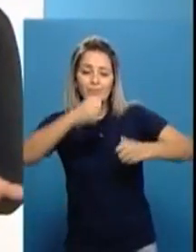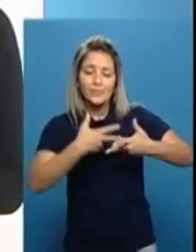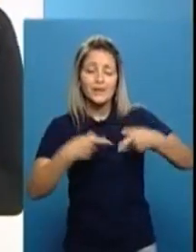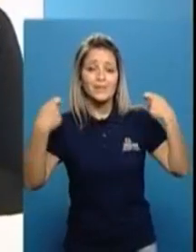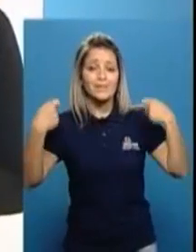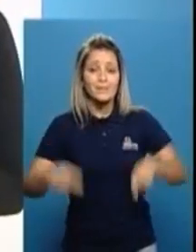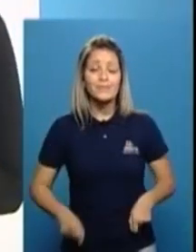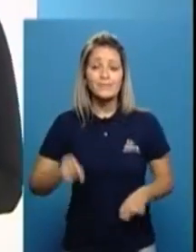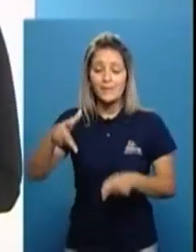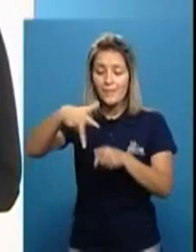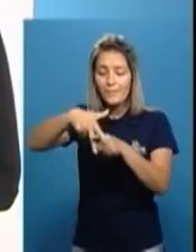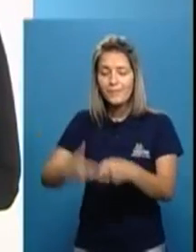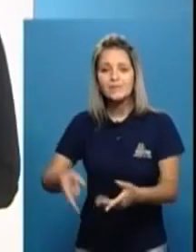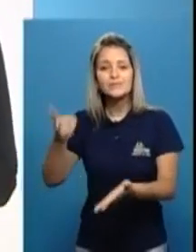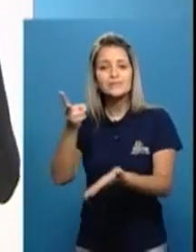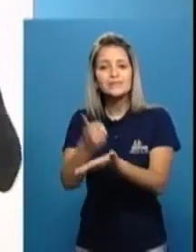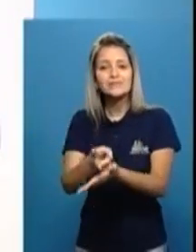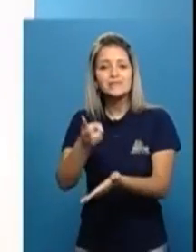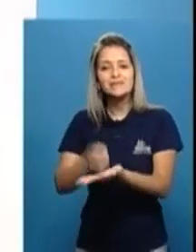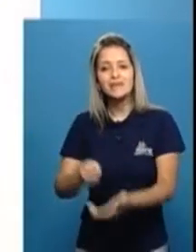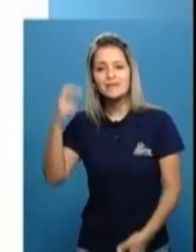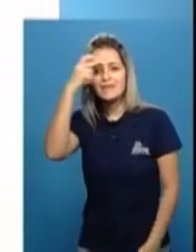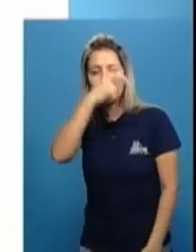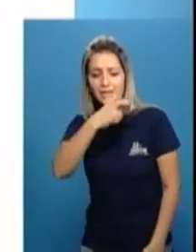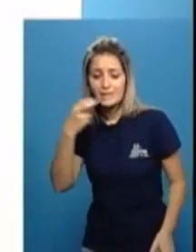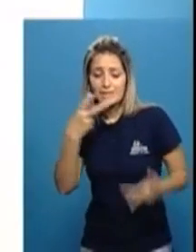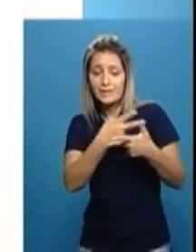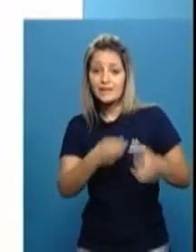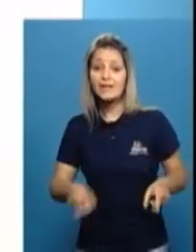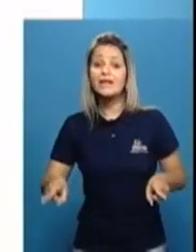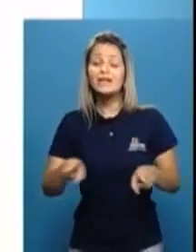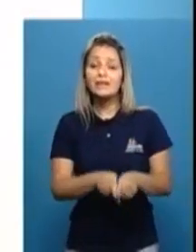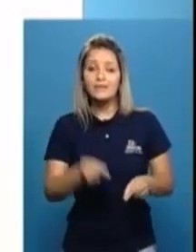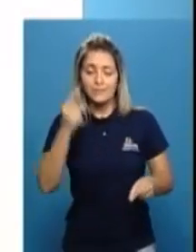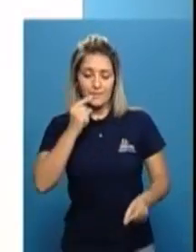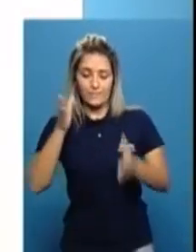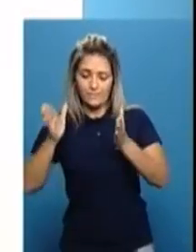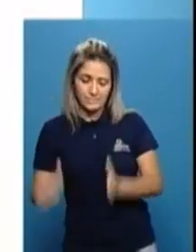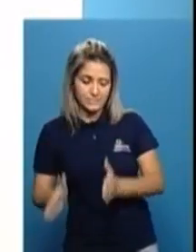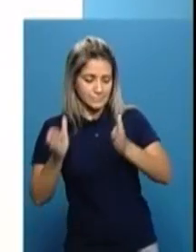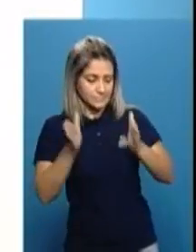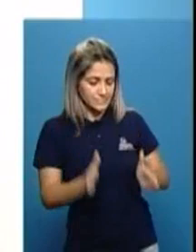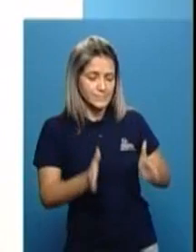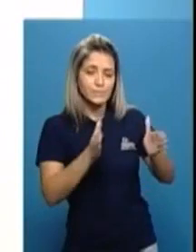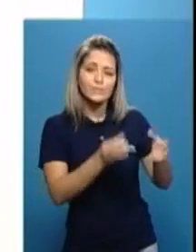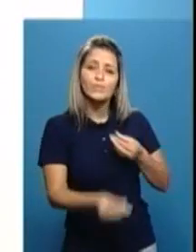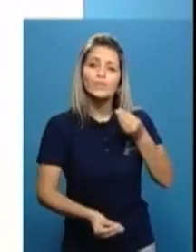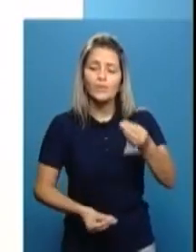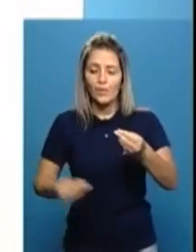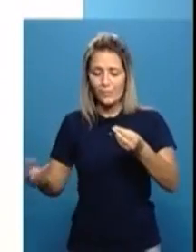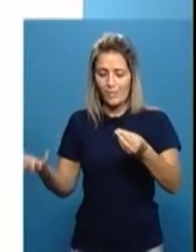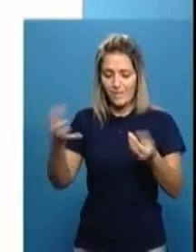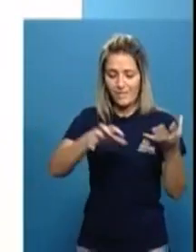necessitam de uma manutenção frequente. Devido ao alto grau também de divisão de trabalho, quase sempre as operações de